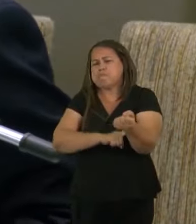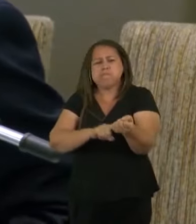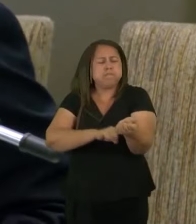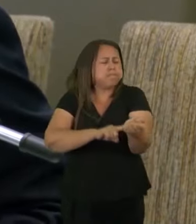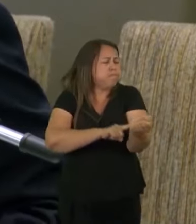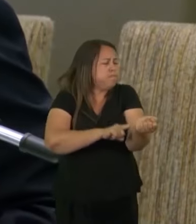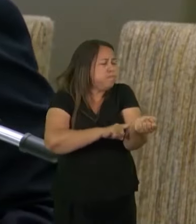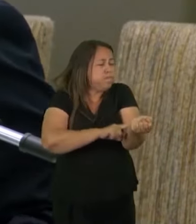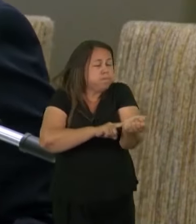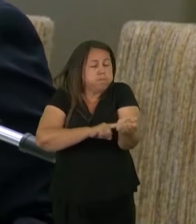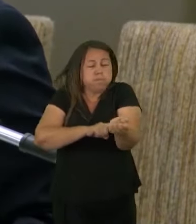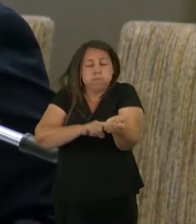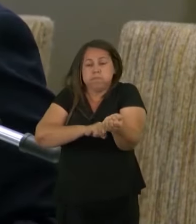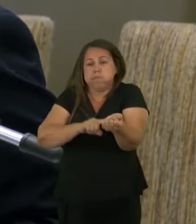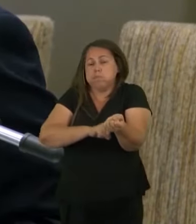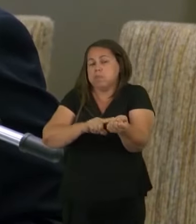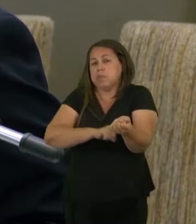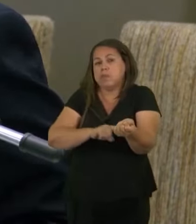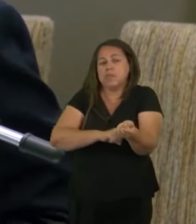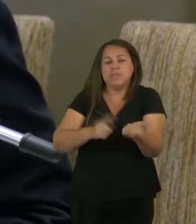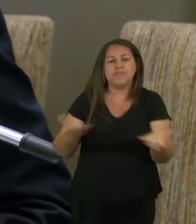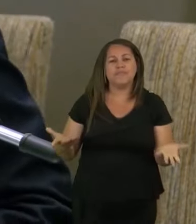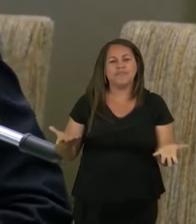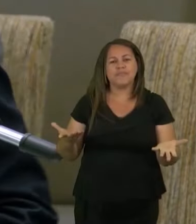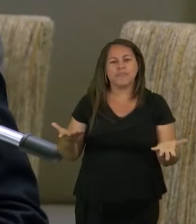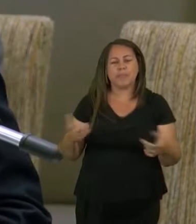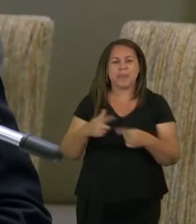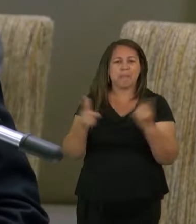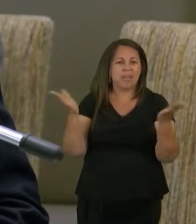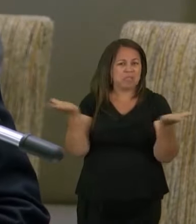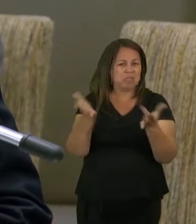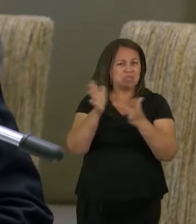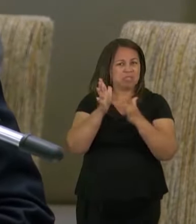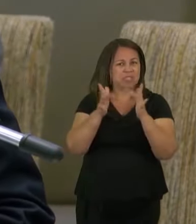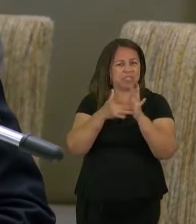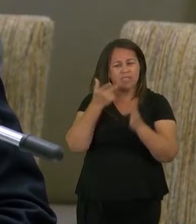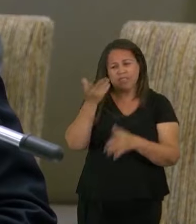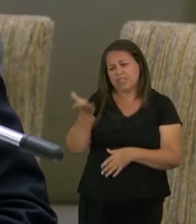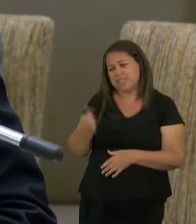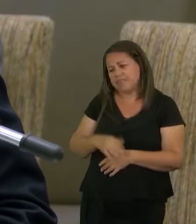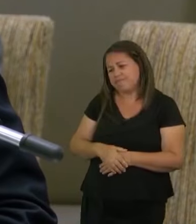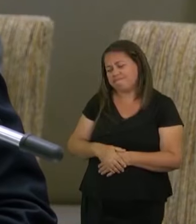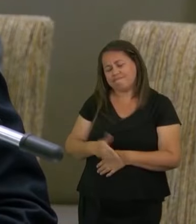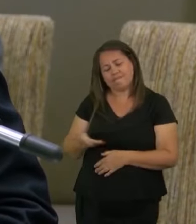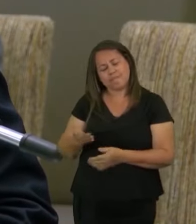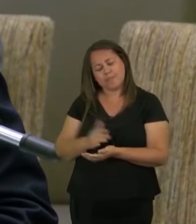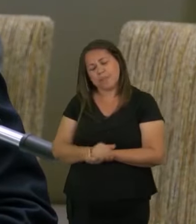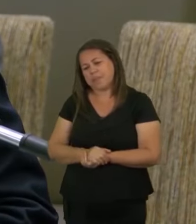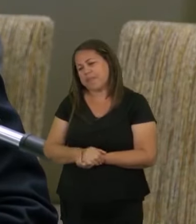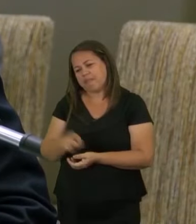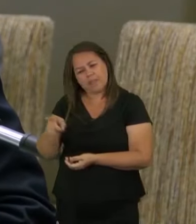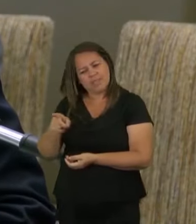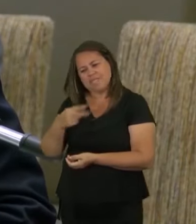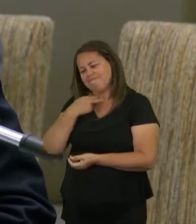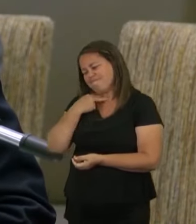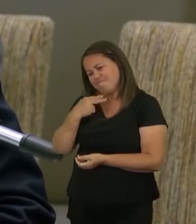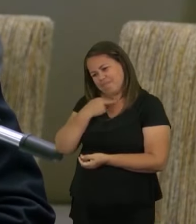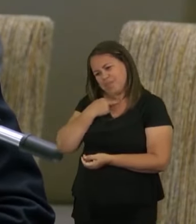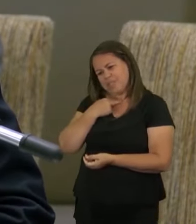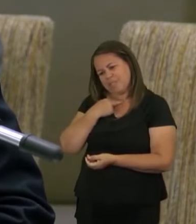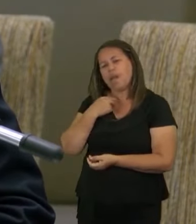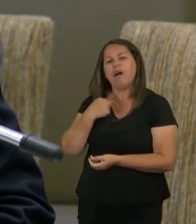nervoso, nervosa. Aí Jesus está te dizendo: você não pode, mas eu